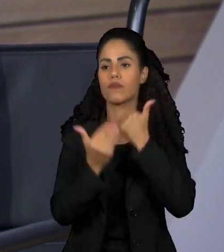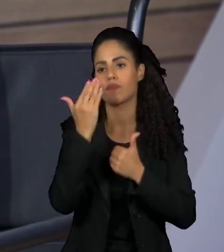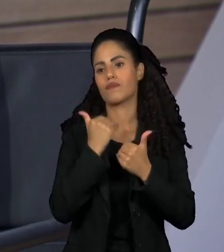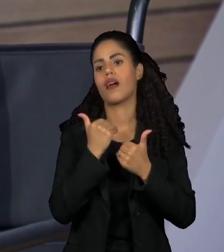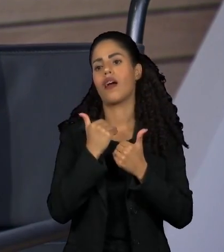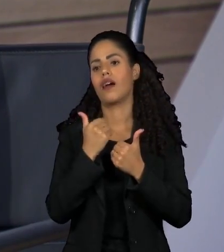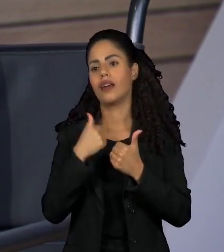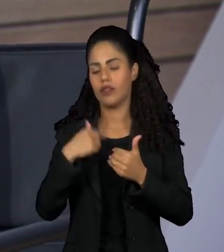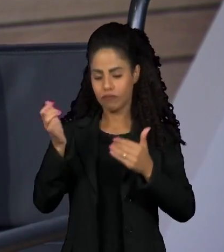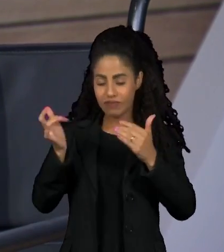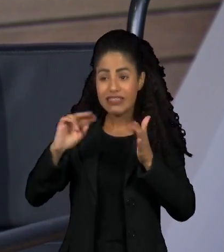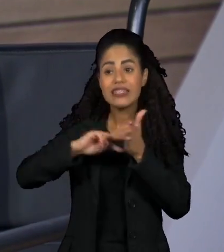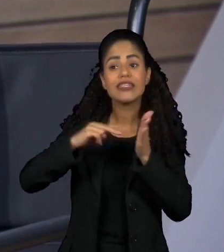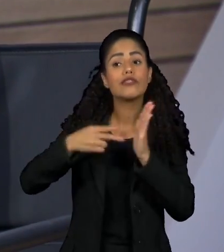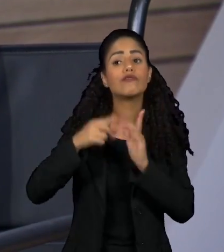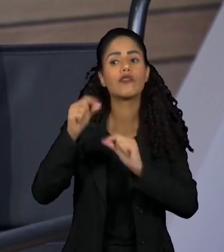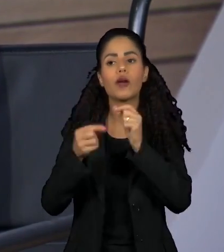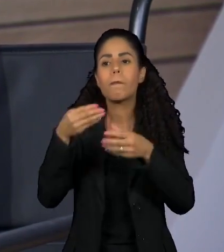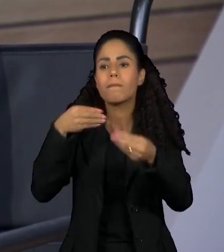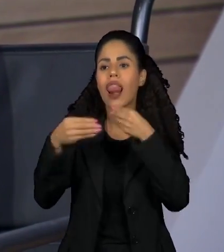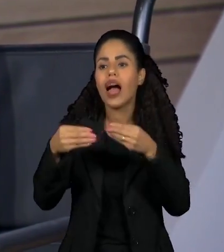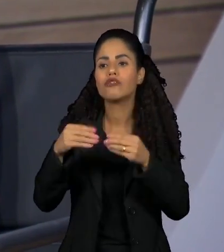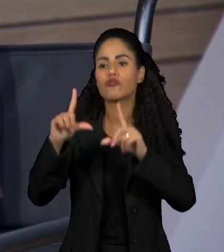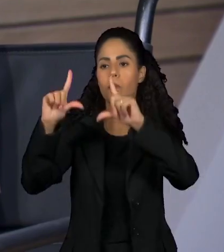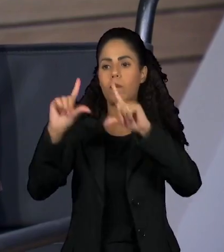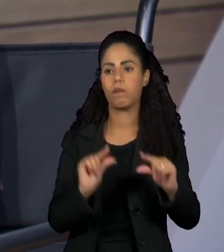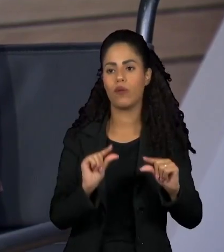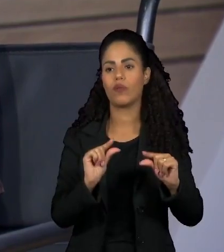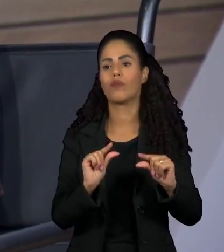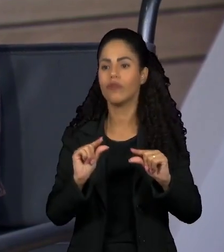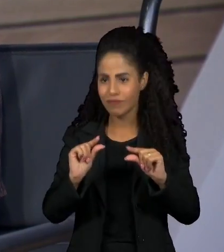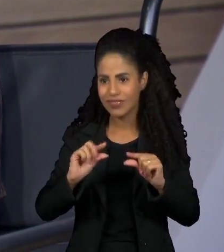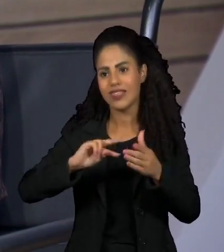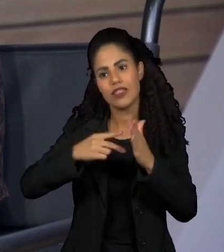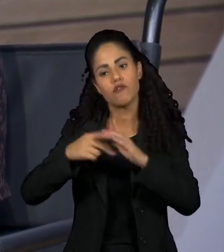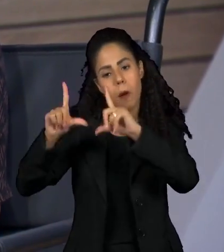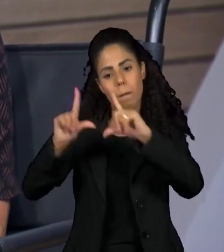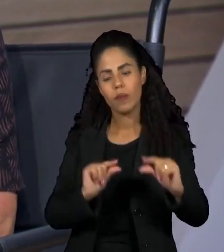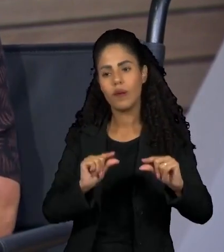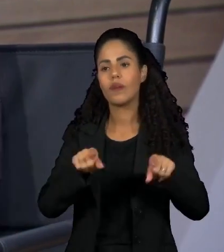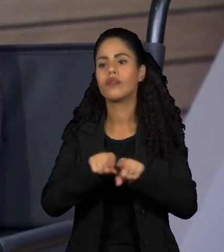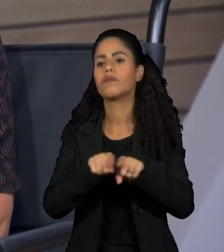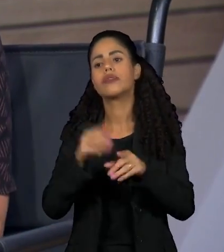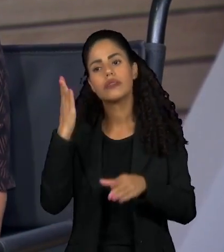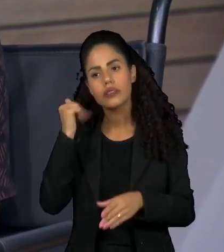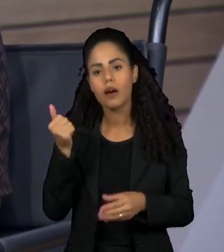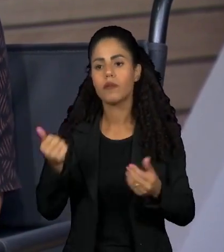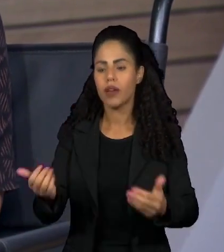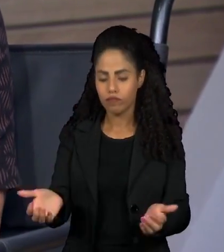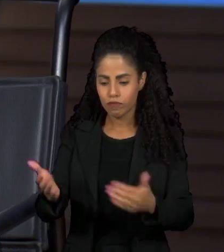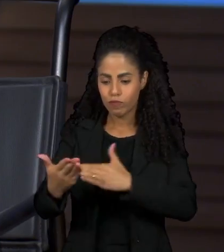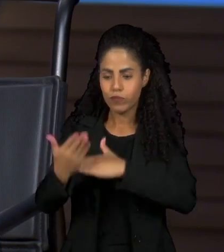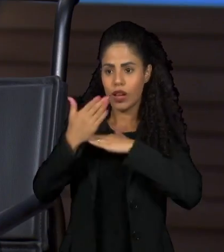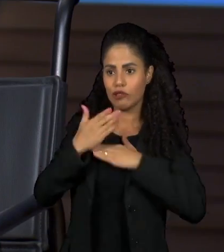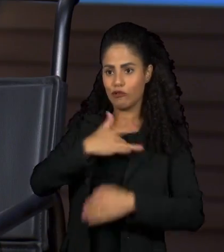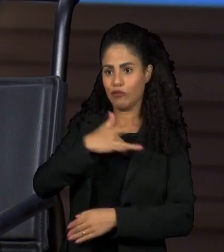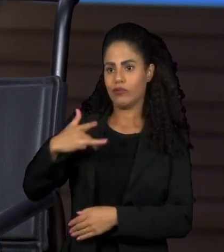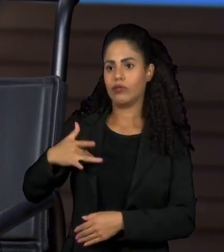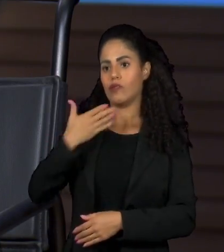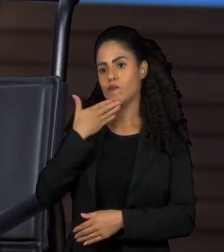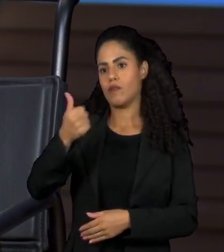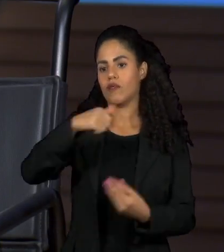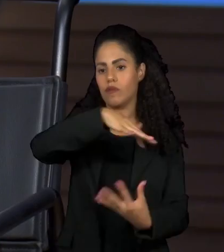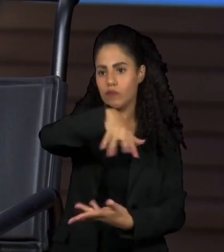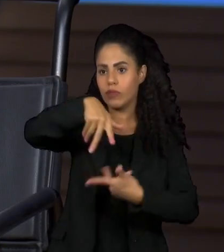plástico você está gerando. São dois ganhos. Você está ganhando para a sua saúde e você está ganhando para o planeta, né? Duplamente para a saúde e para o planeta